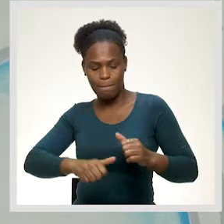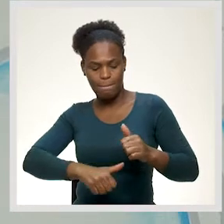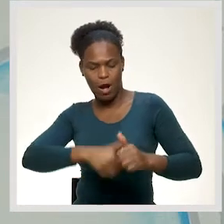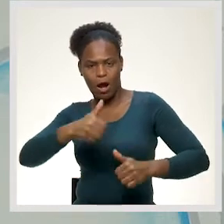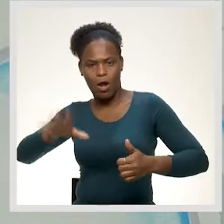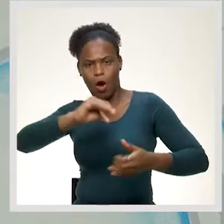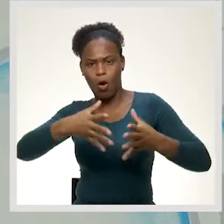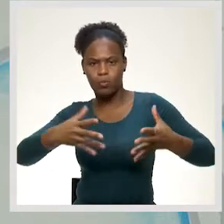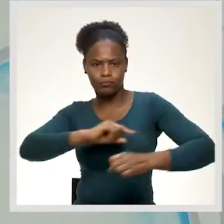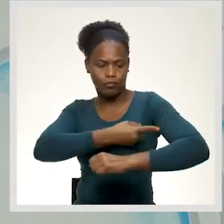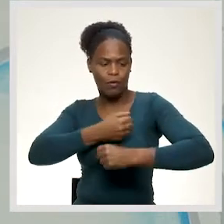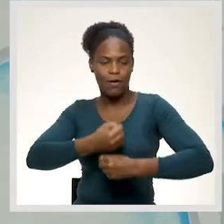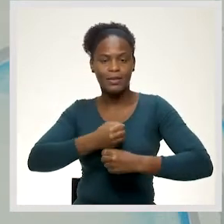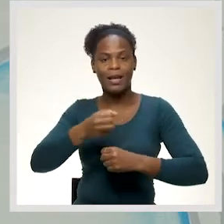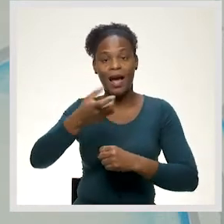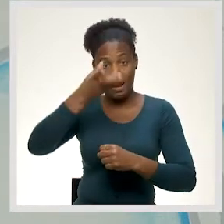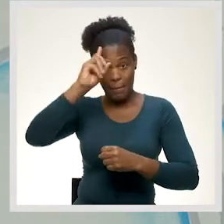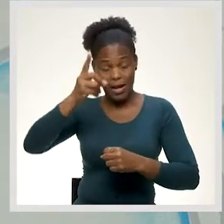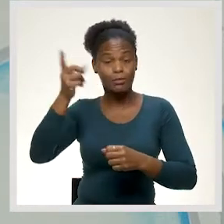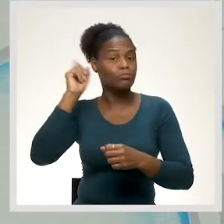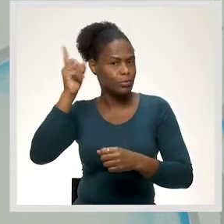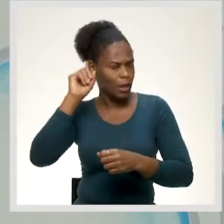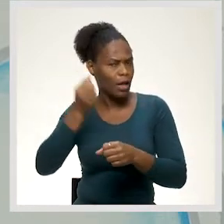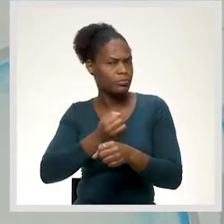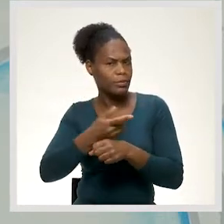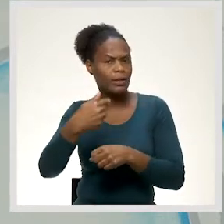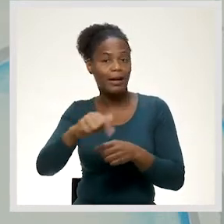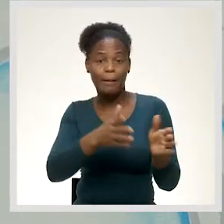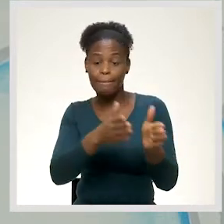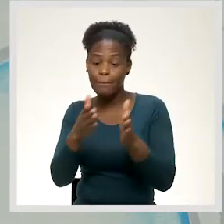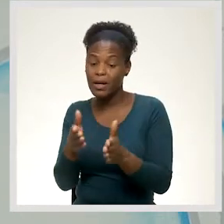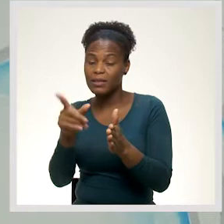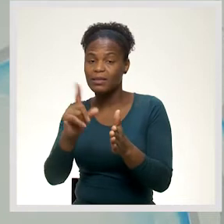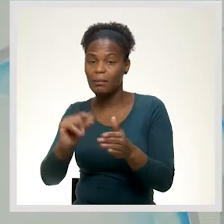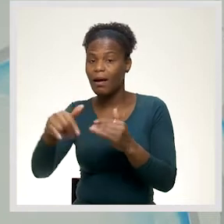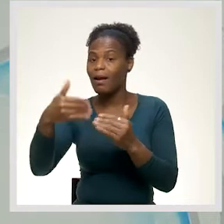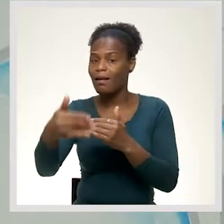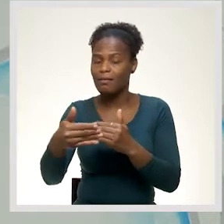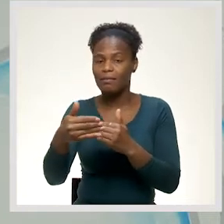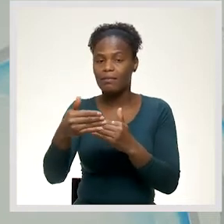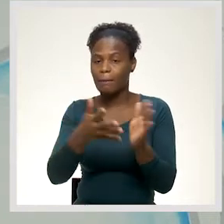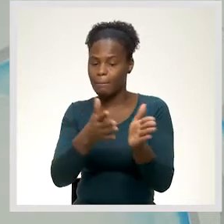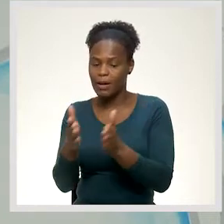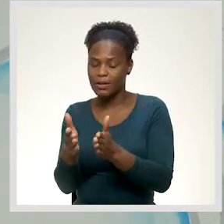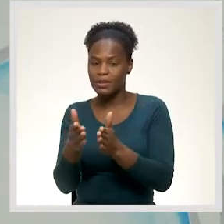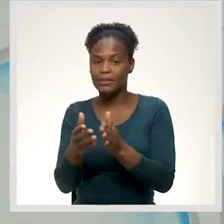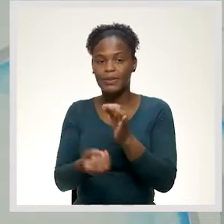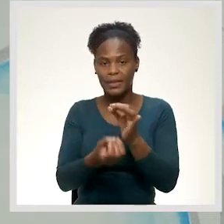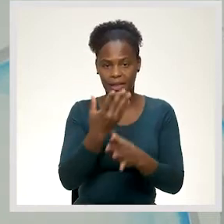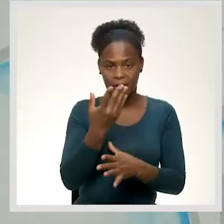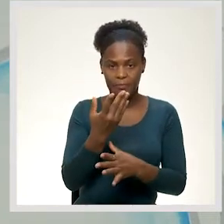pujança. A Alemanha teve um papel muito importante na parte também, para além da parte da